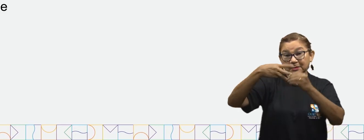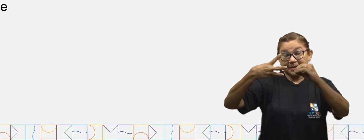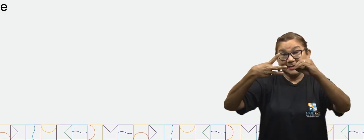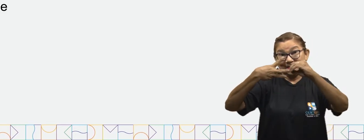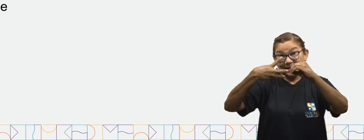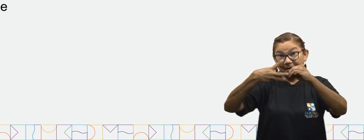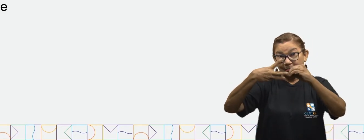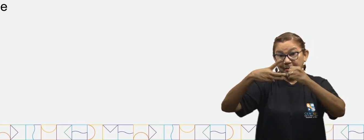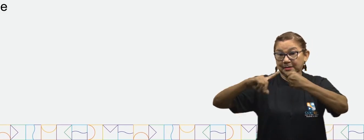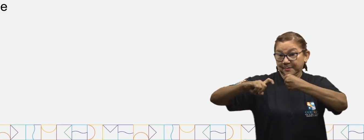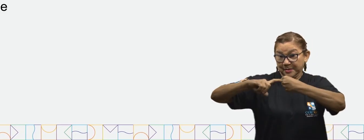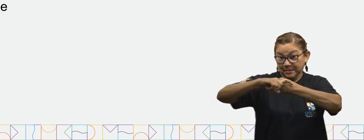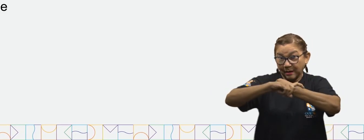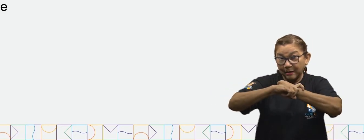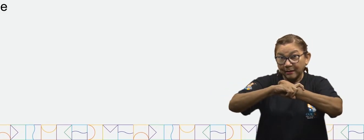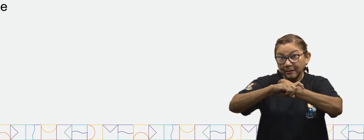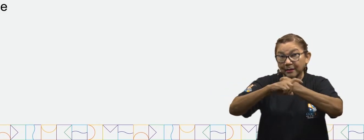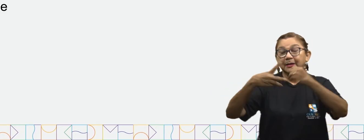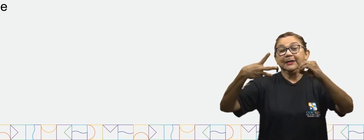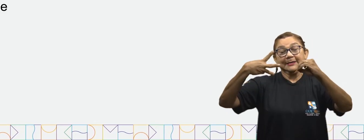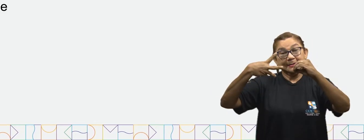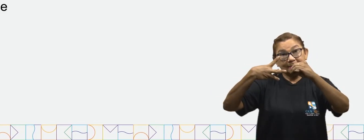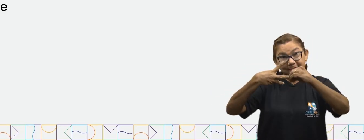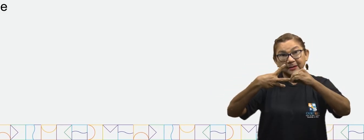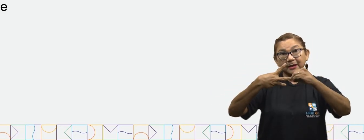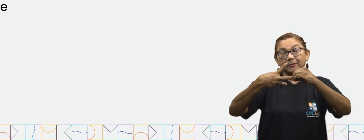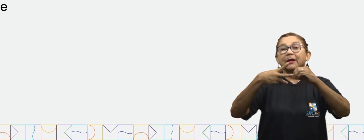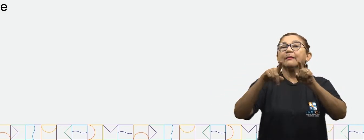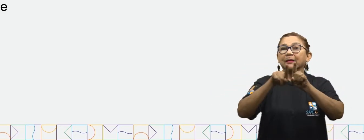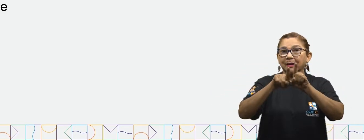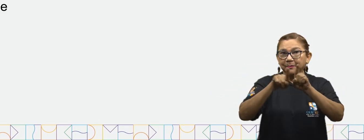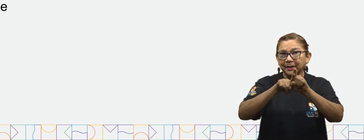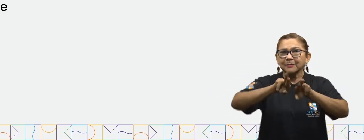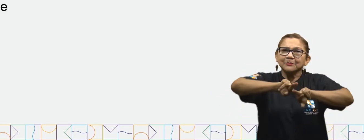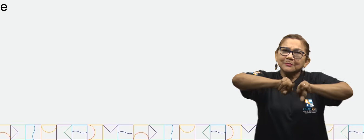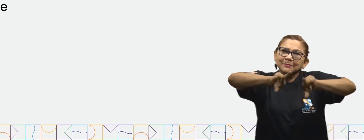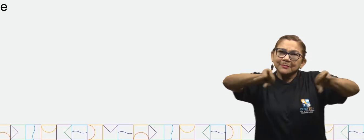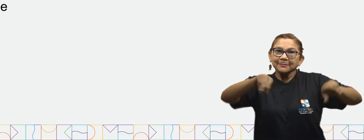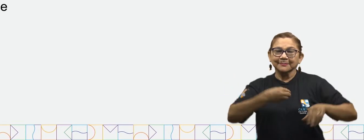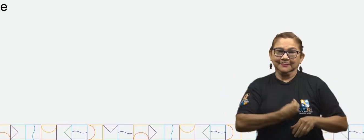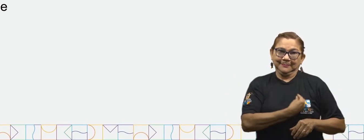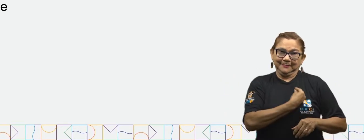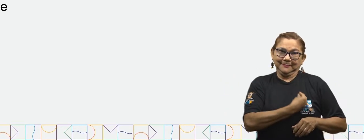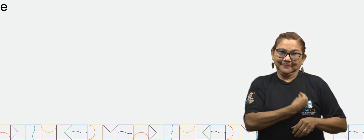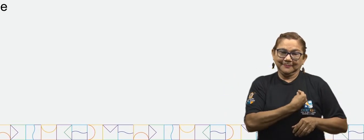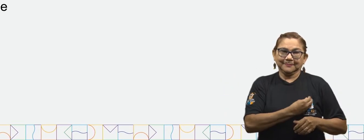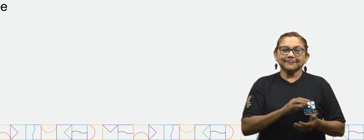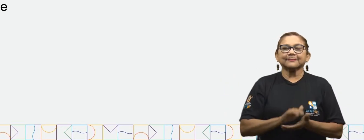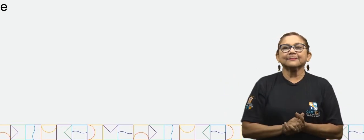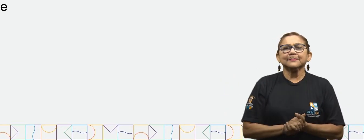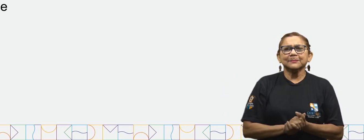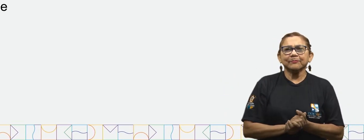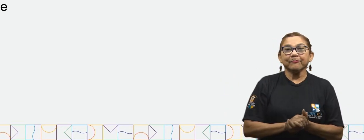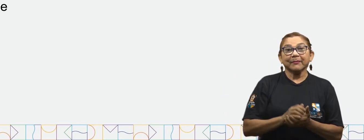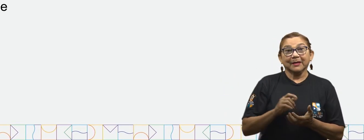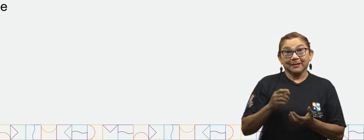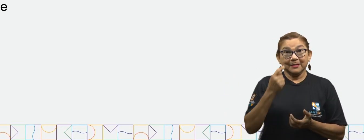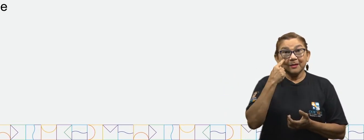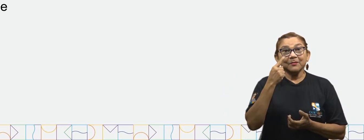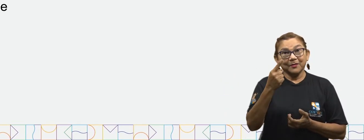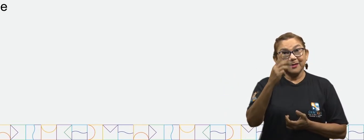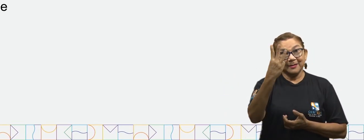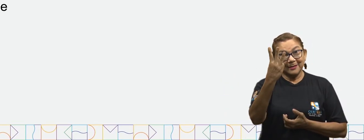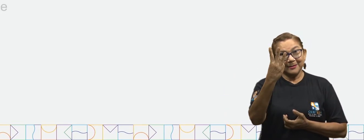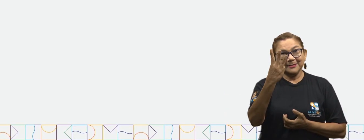das bactérias, quanto em células eucariontes, como as células animais, células vegetais. Vamos aí à atividade